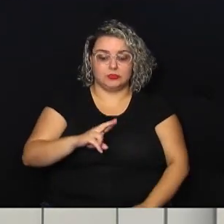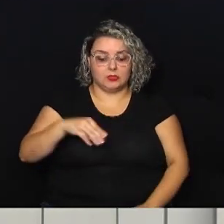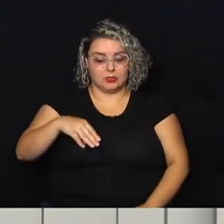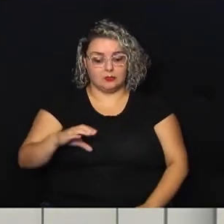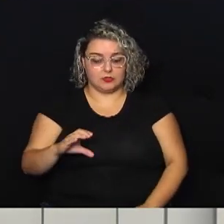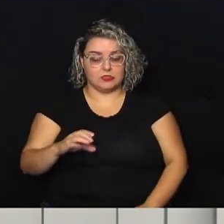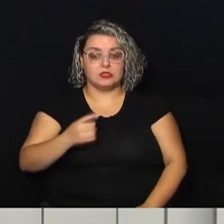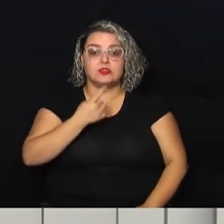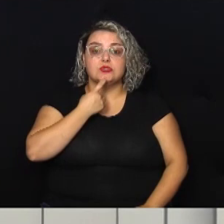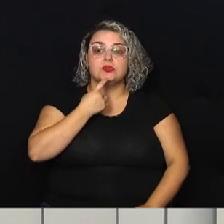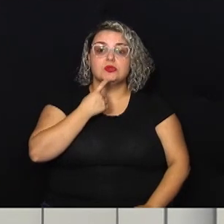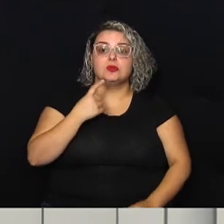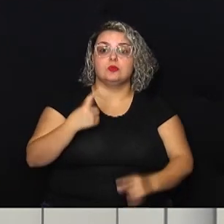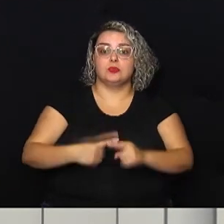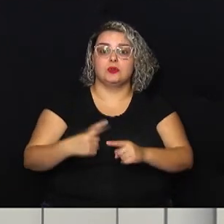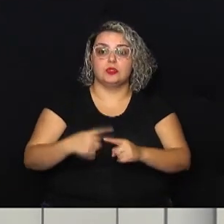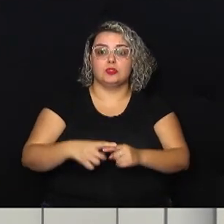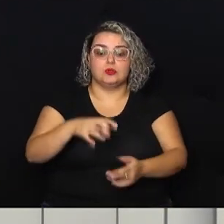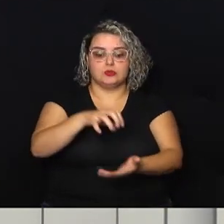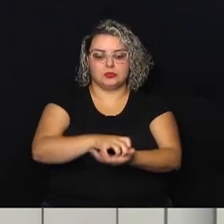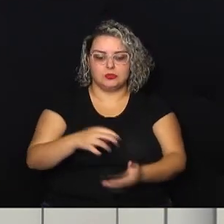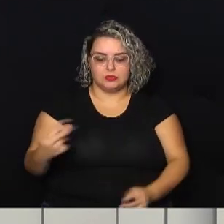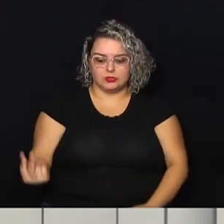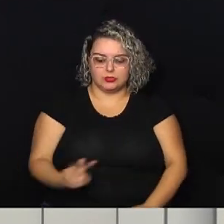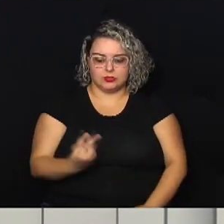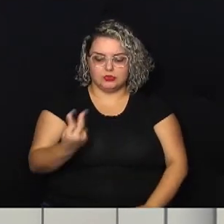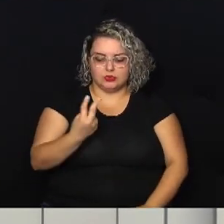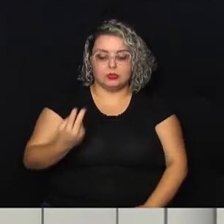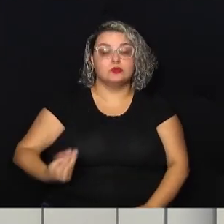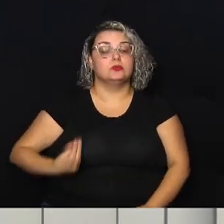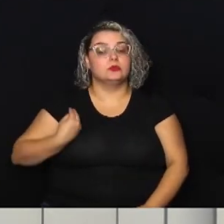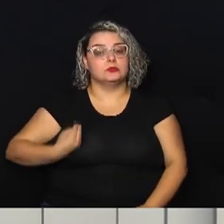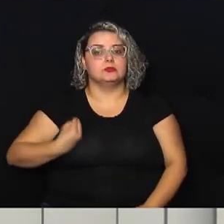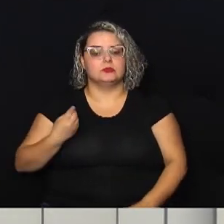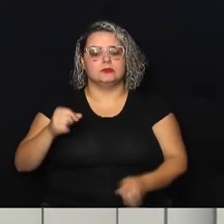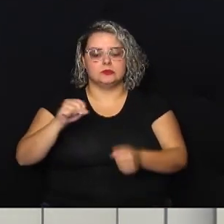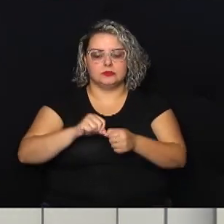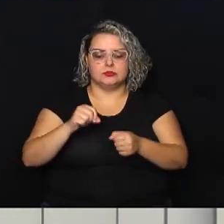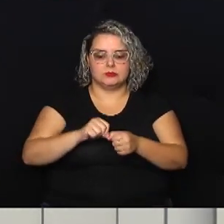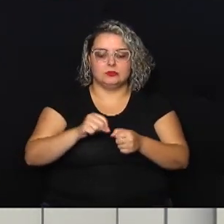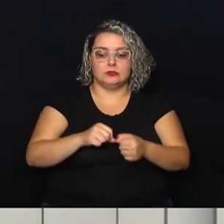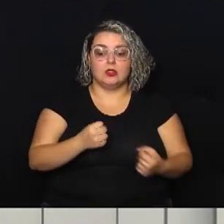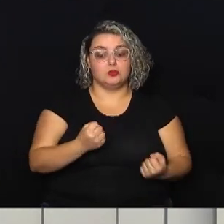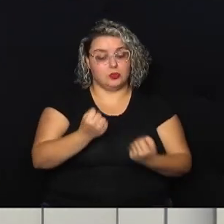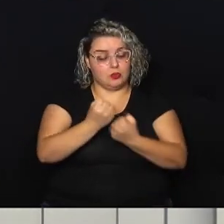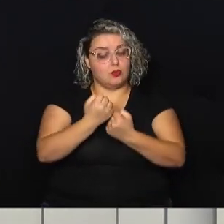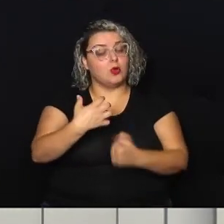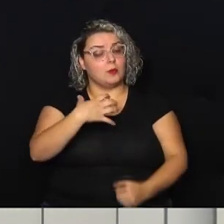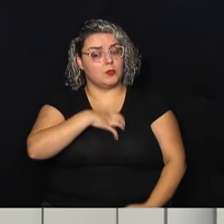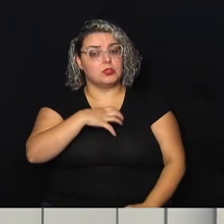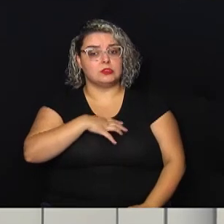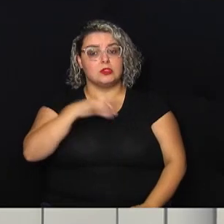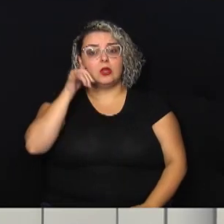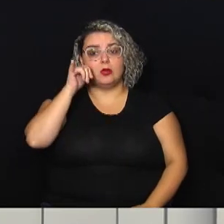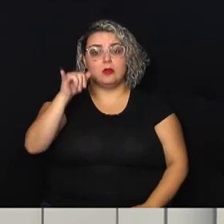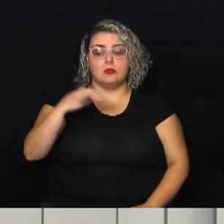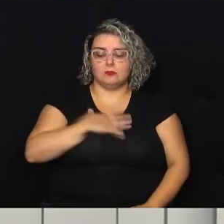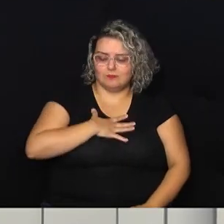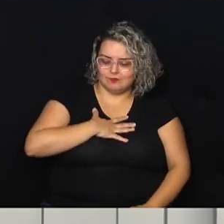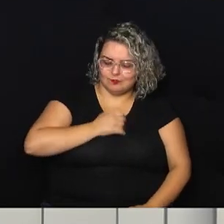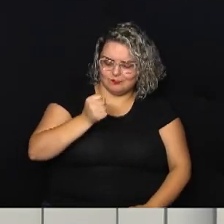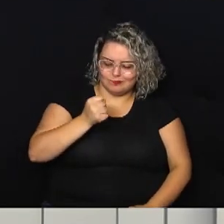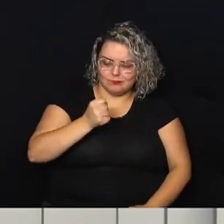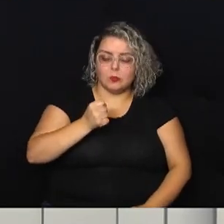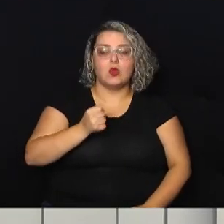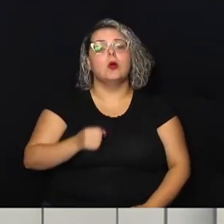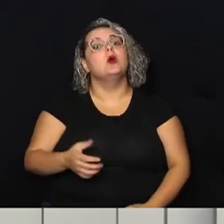Campinas, porque o Centro de Valorização da Vida, que realiza o apoio emocional e prevenção do suicídio, atende